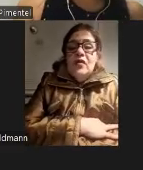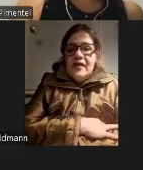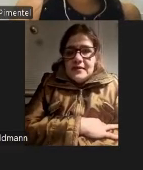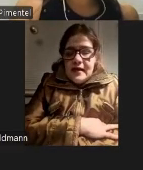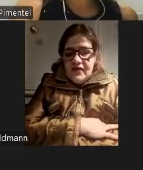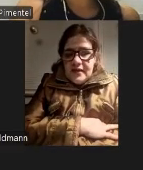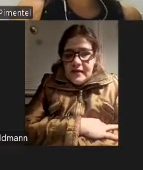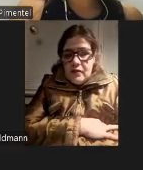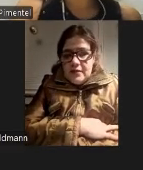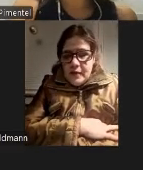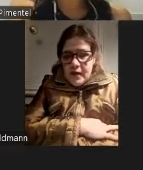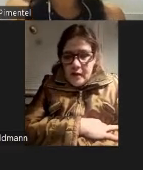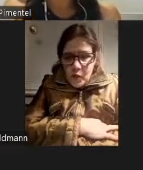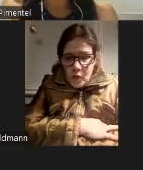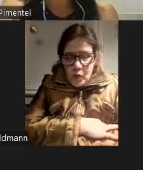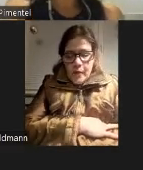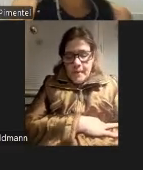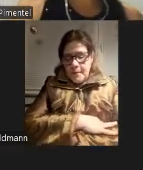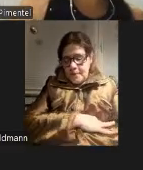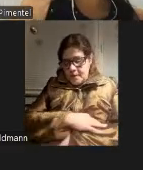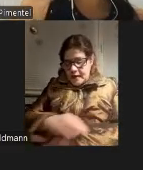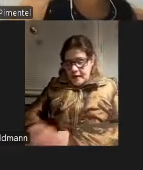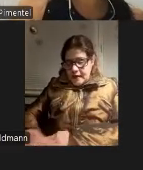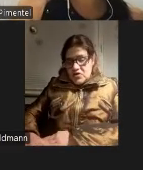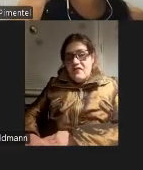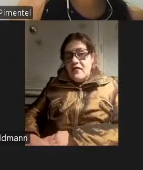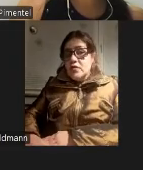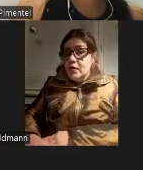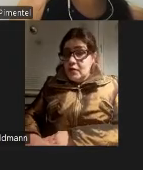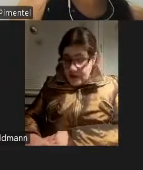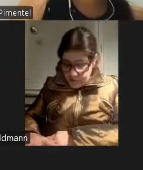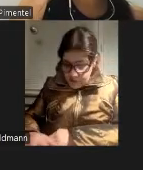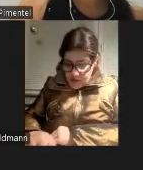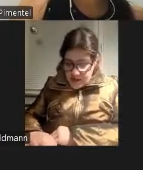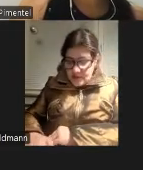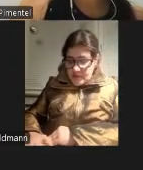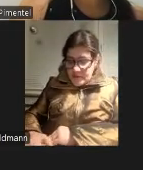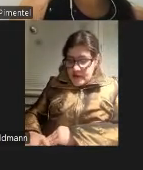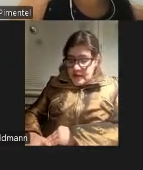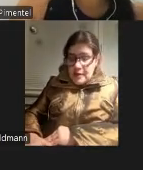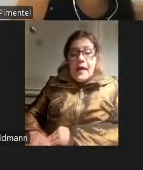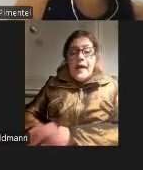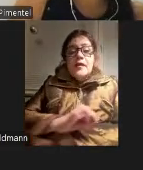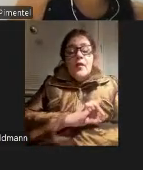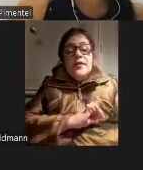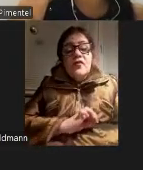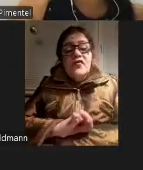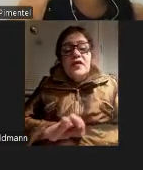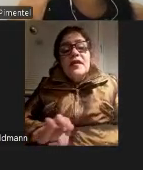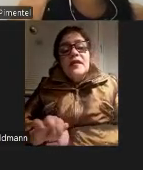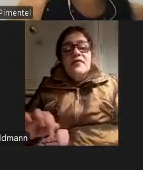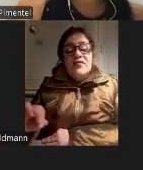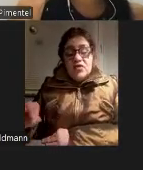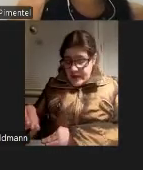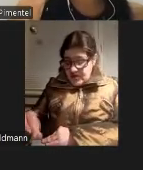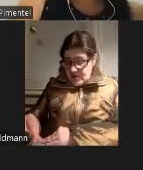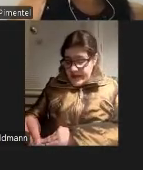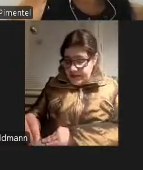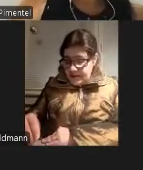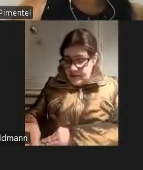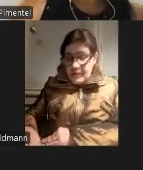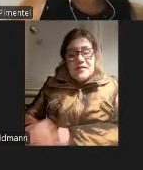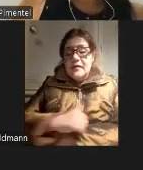formada na Universidade Federal de Pernambuco, já faz muito tempo isso. E aí eu resolvi que queria